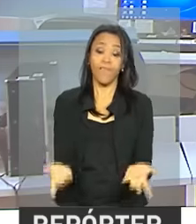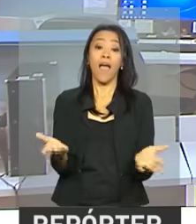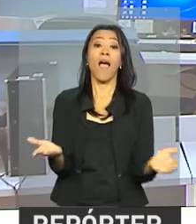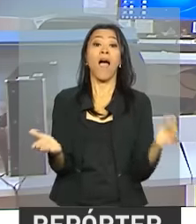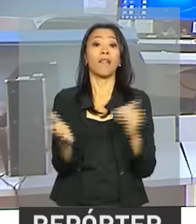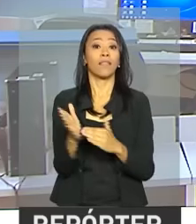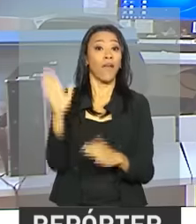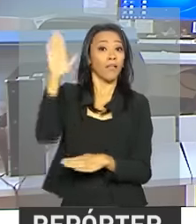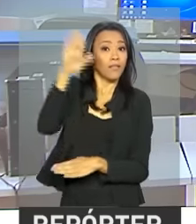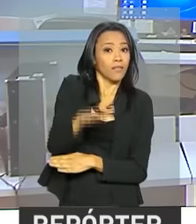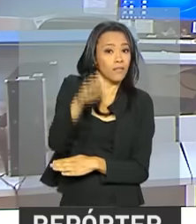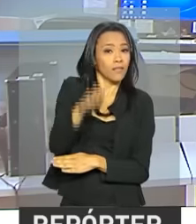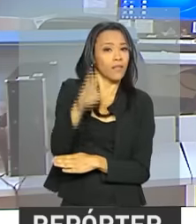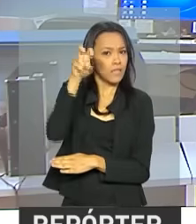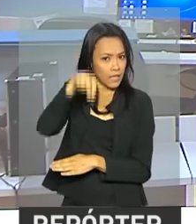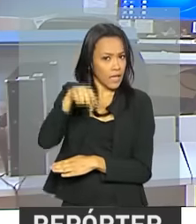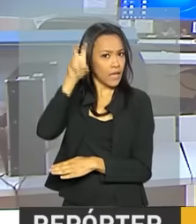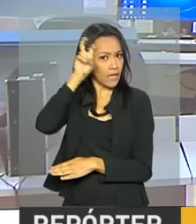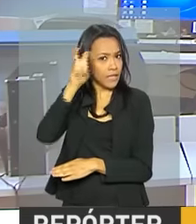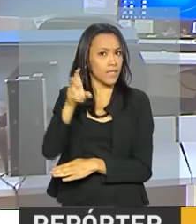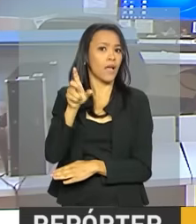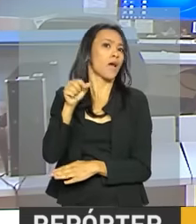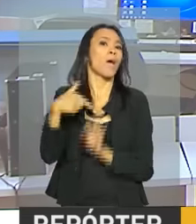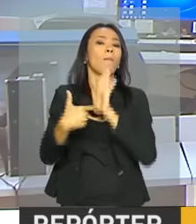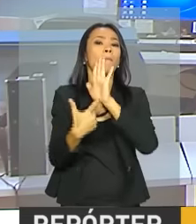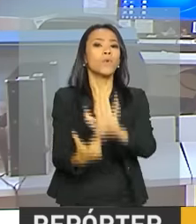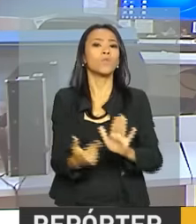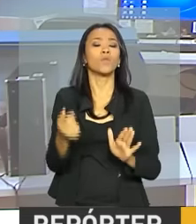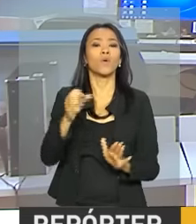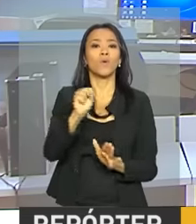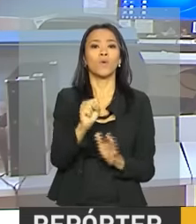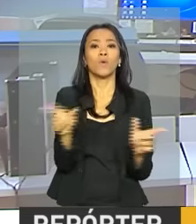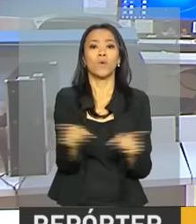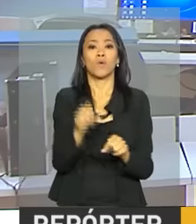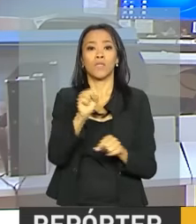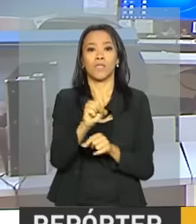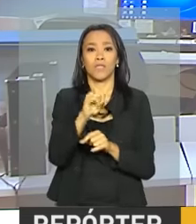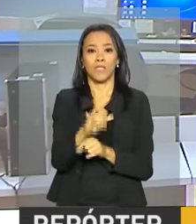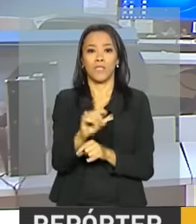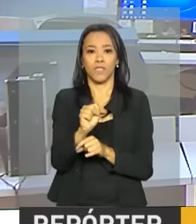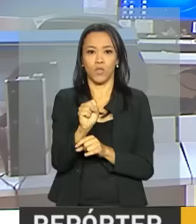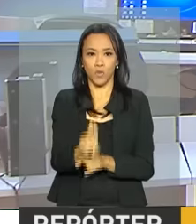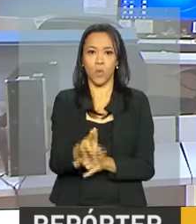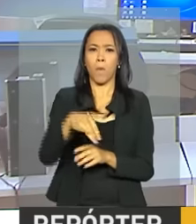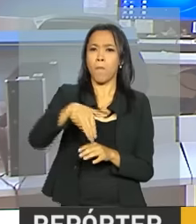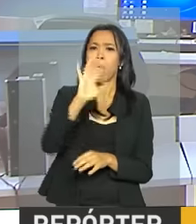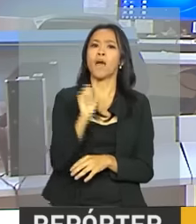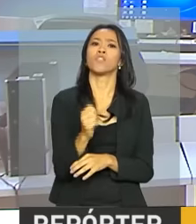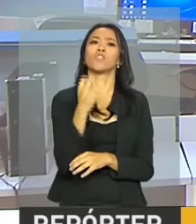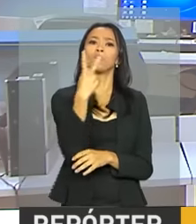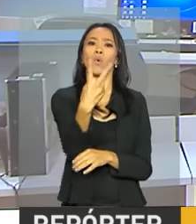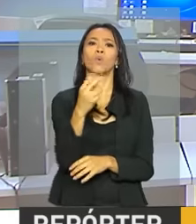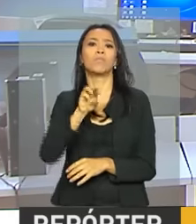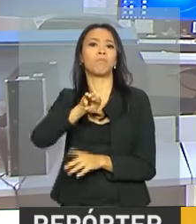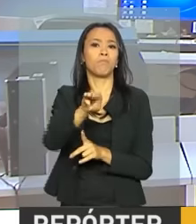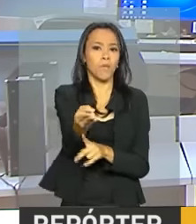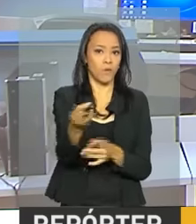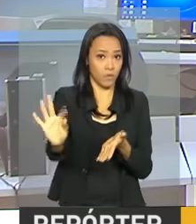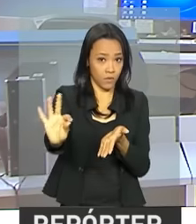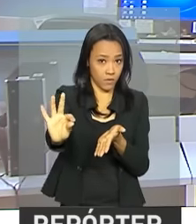desta quinta-feira o czu registrou mais de 2 milhões de inscrições mais de 2 milhões de